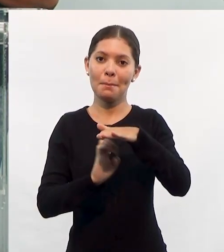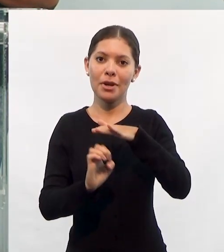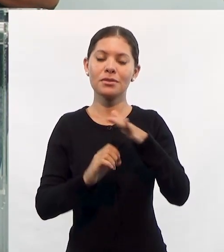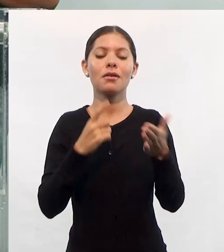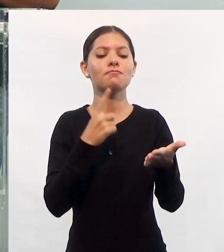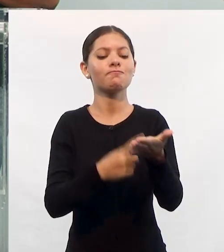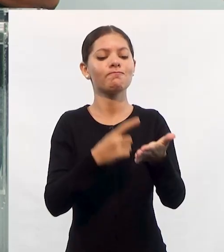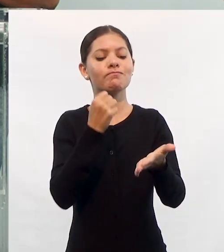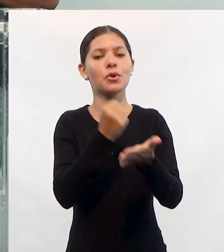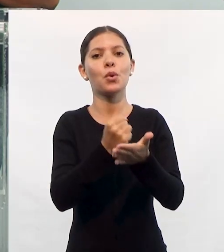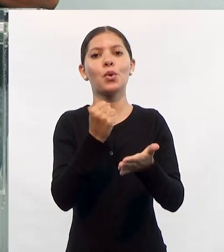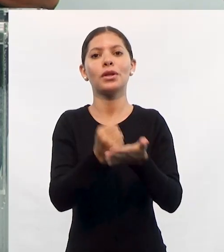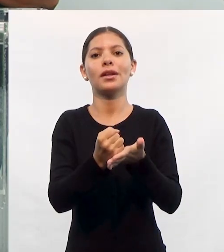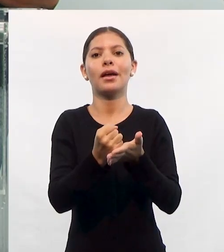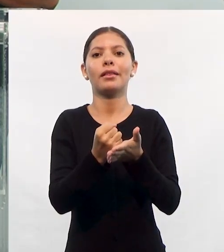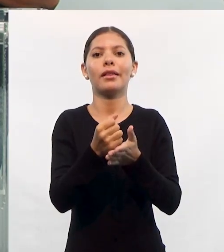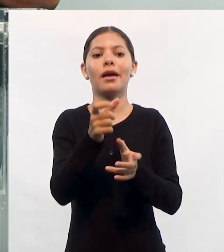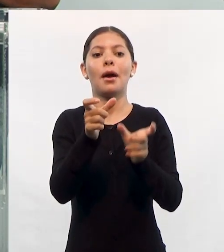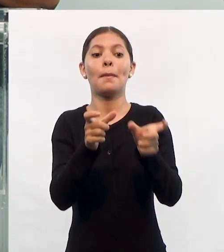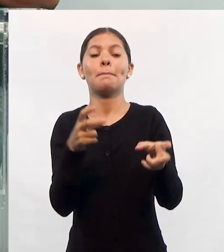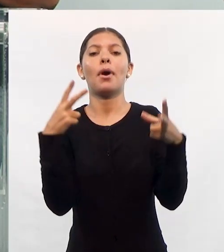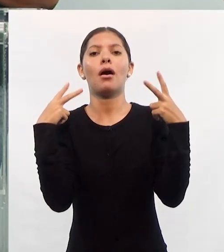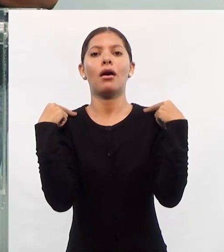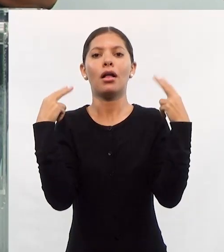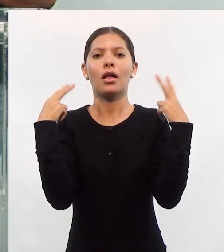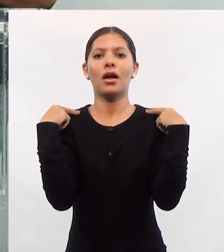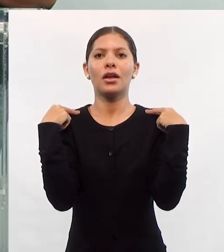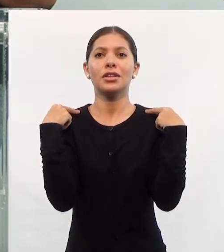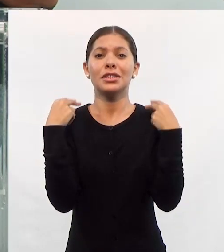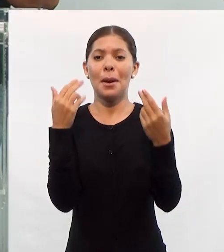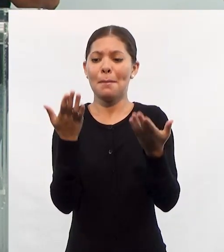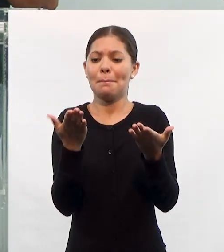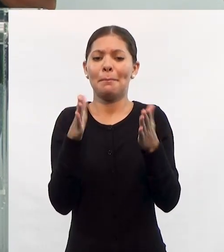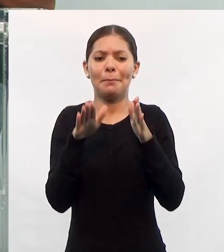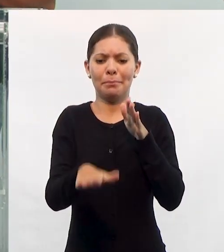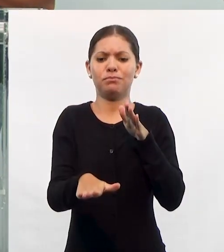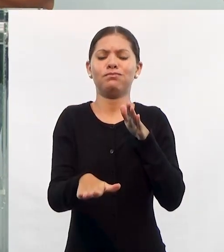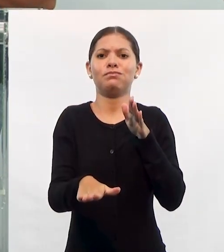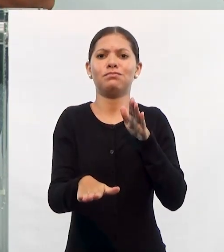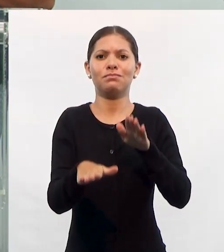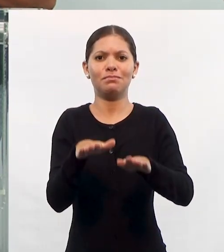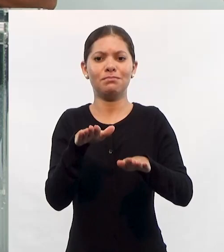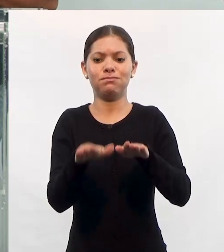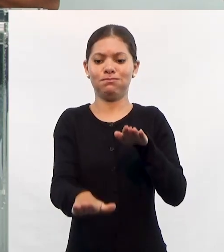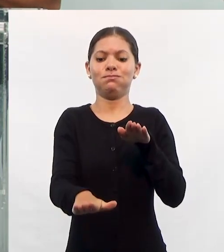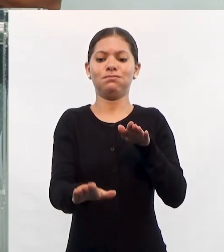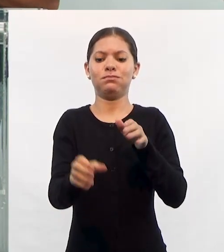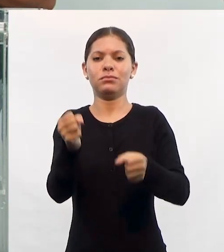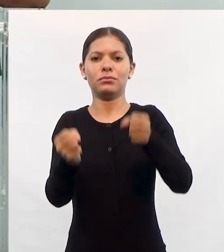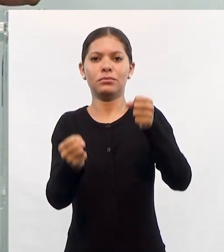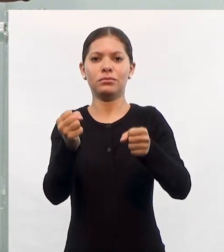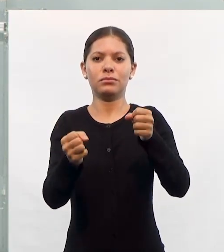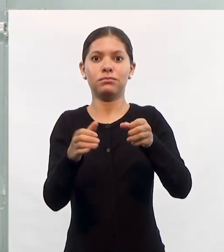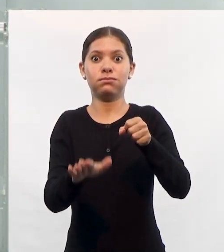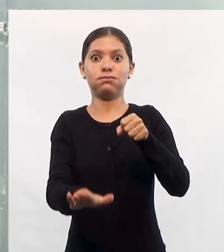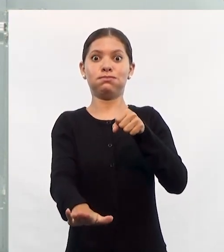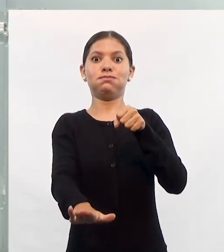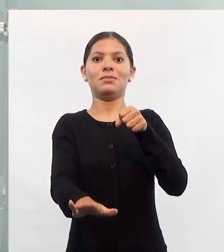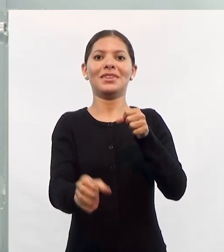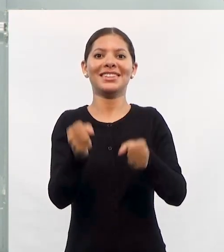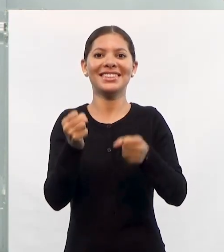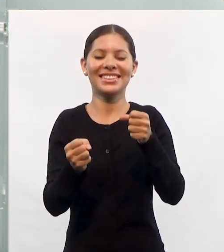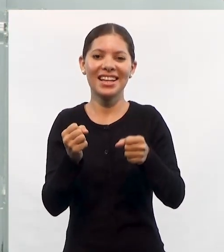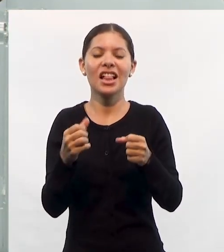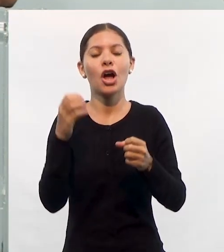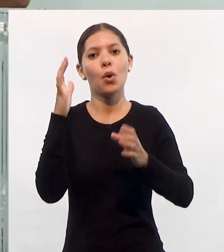e contrata um motorista pé de chumbo. O cara tá com um acelerador lá pisando no fundo o tempo todo. Esse caminhão